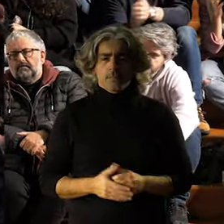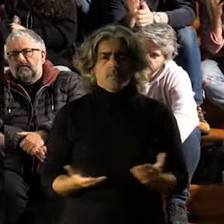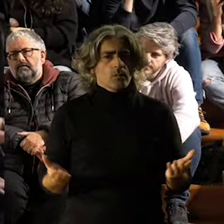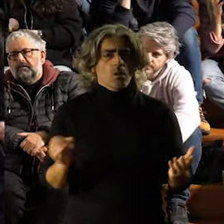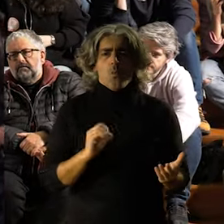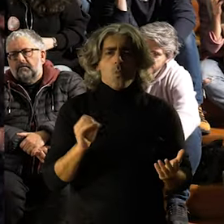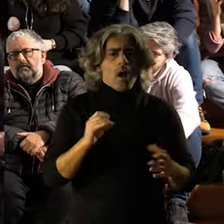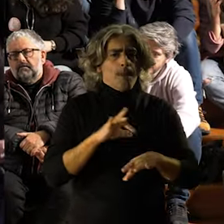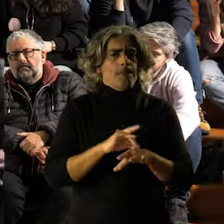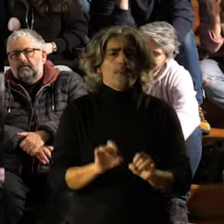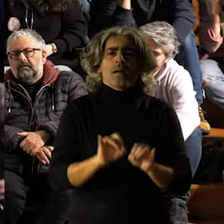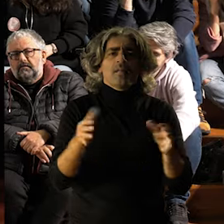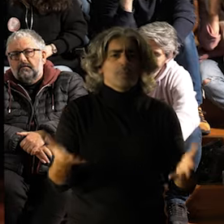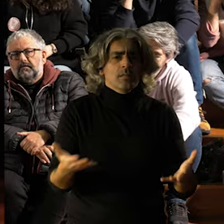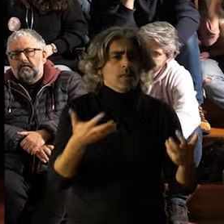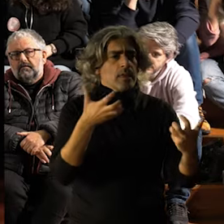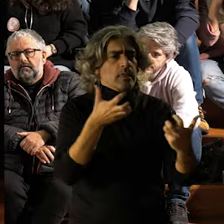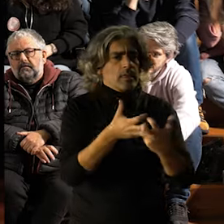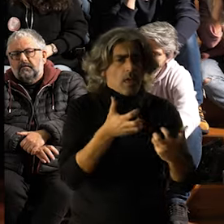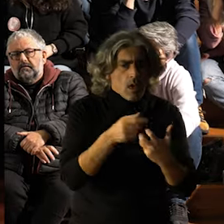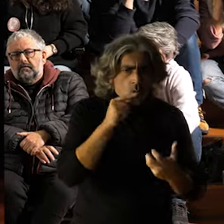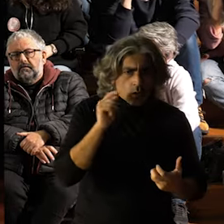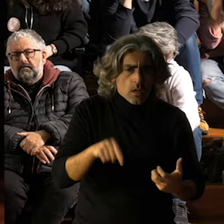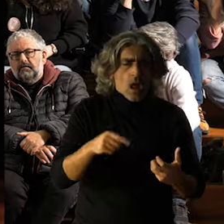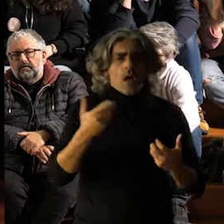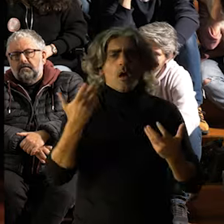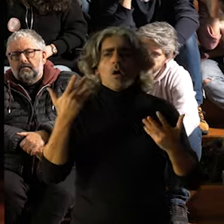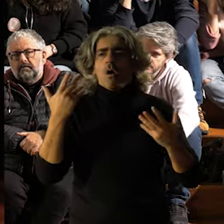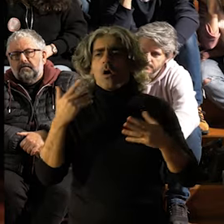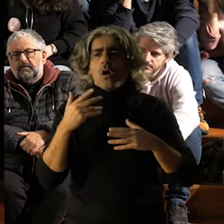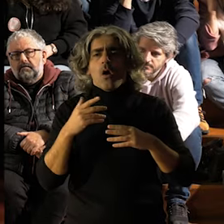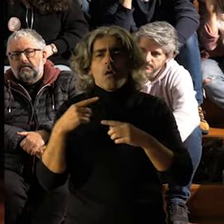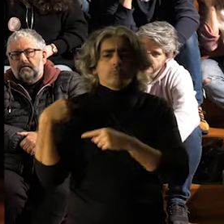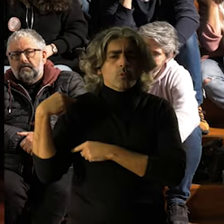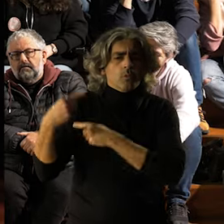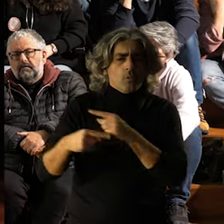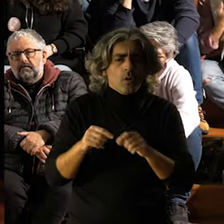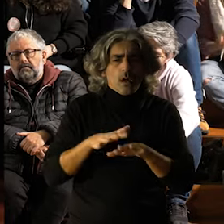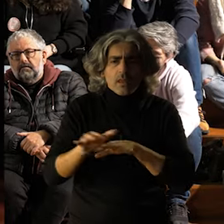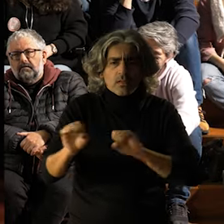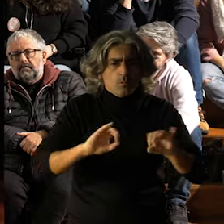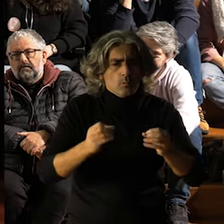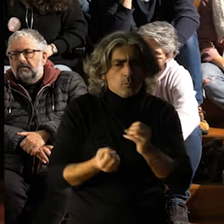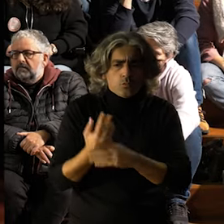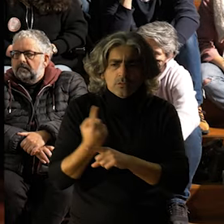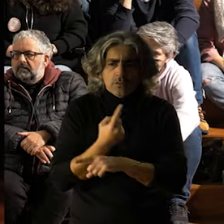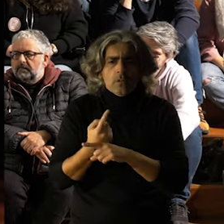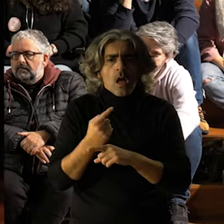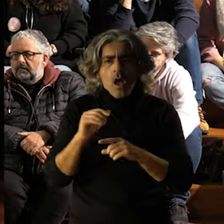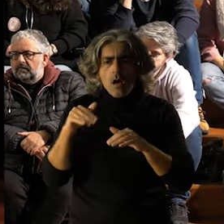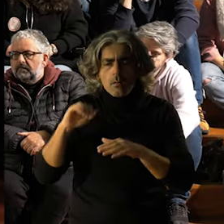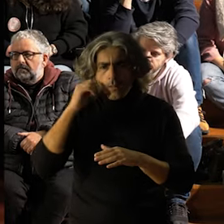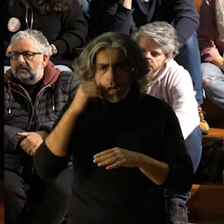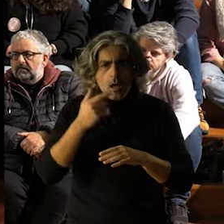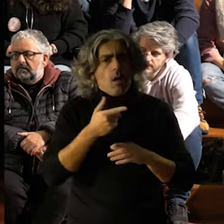Não há pandemia, não há guerra na Ucrânia, não há quebra das cadeias de produção que justifique rendas sempre